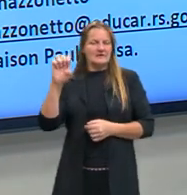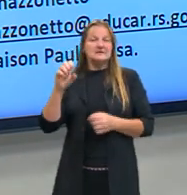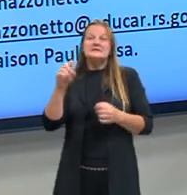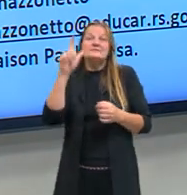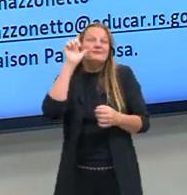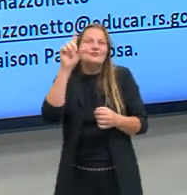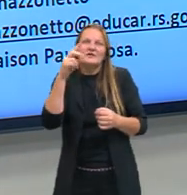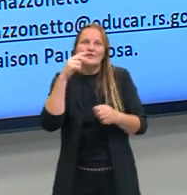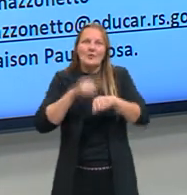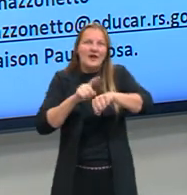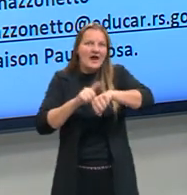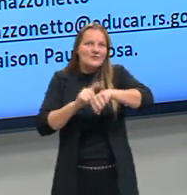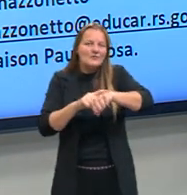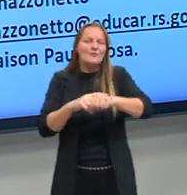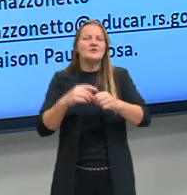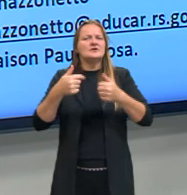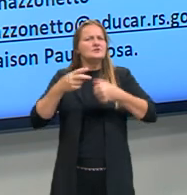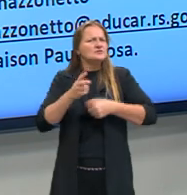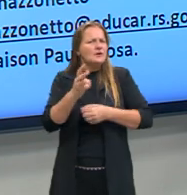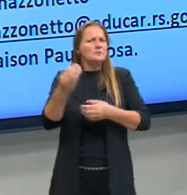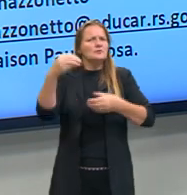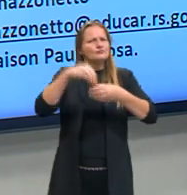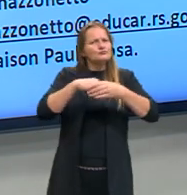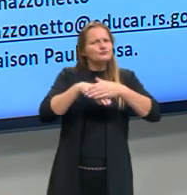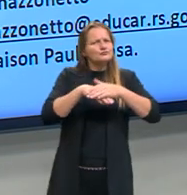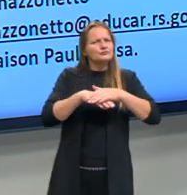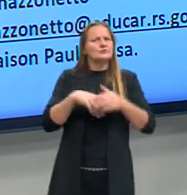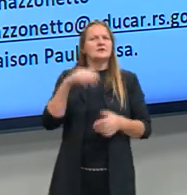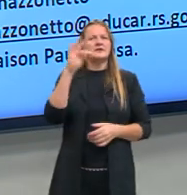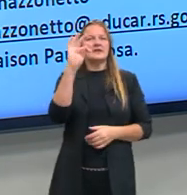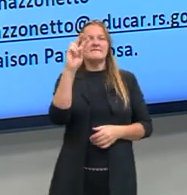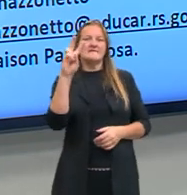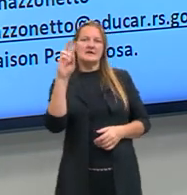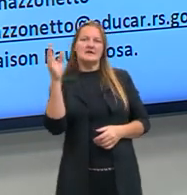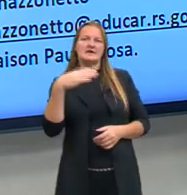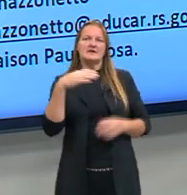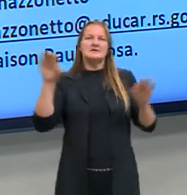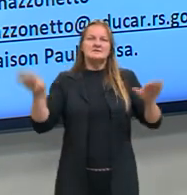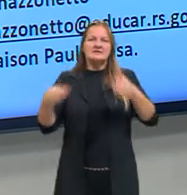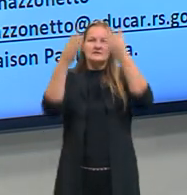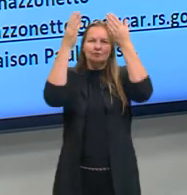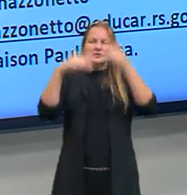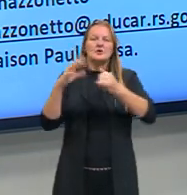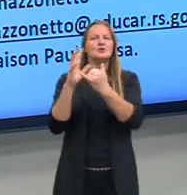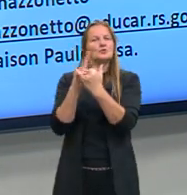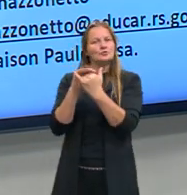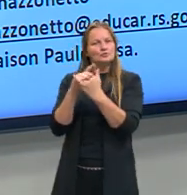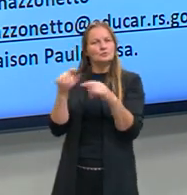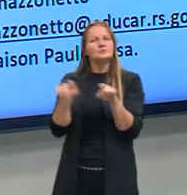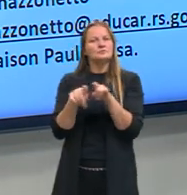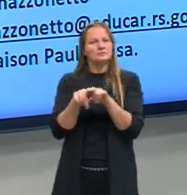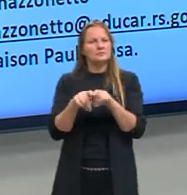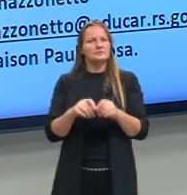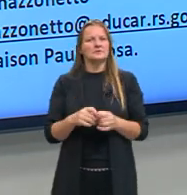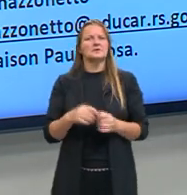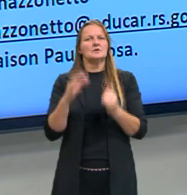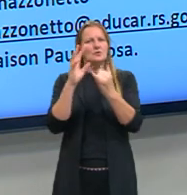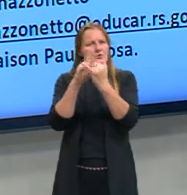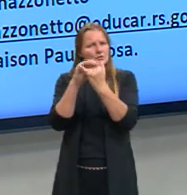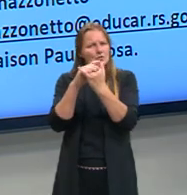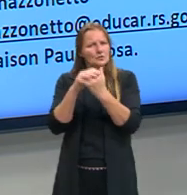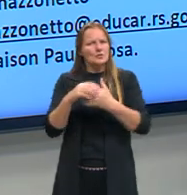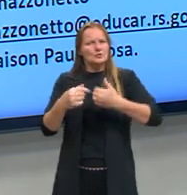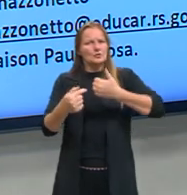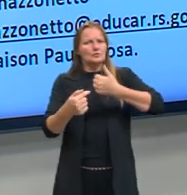você não consiga essas aulas ficam no repositório da TV Seduc e também no YouTube e quando você for acessar no YouTube